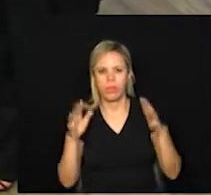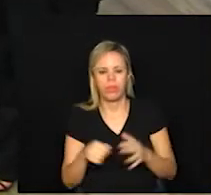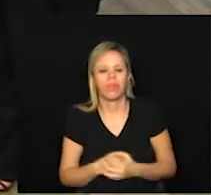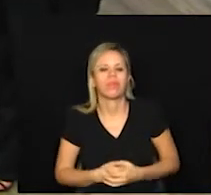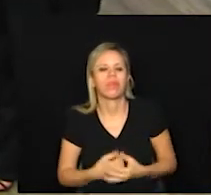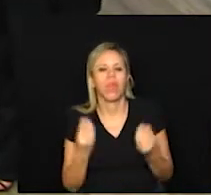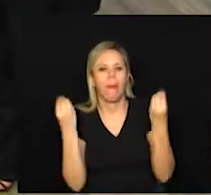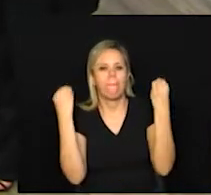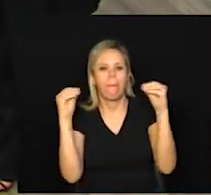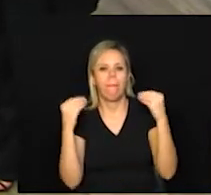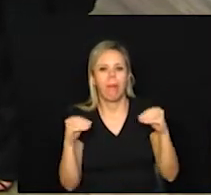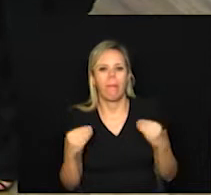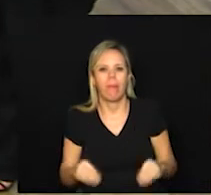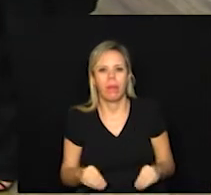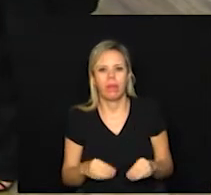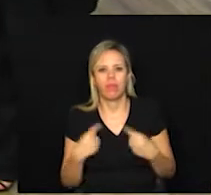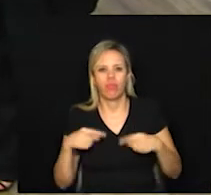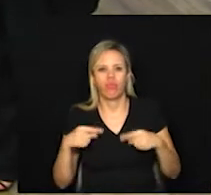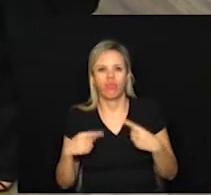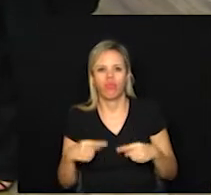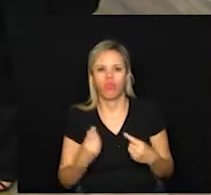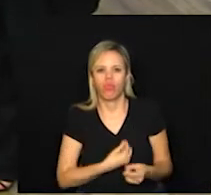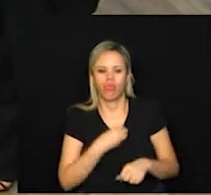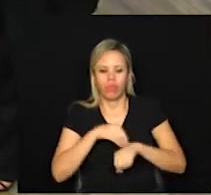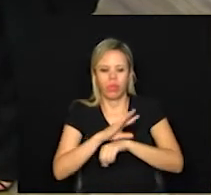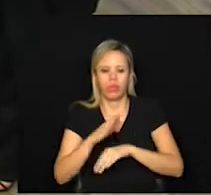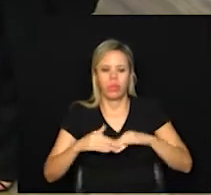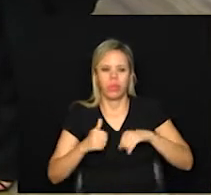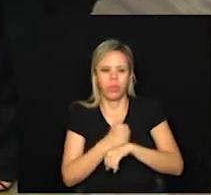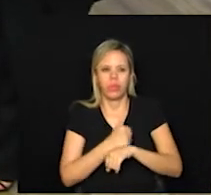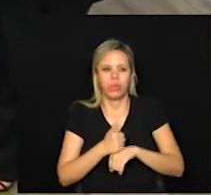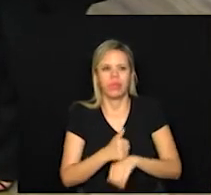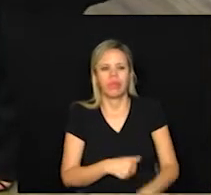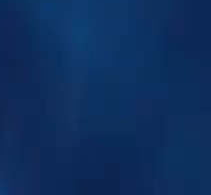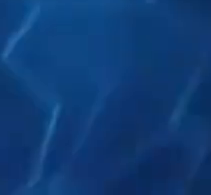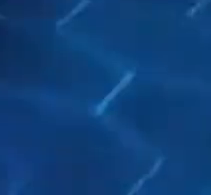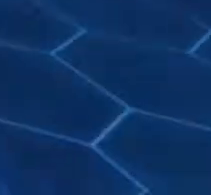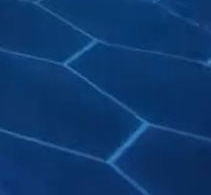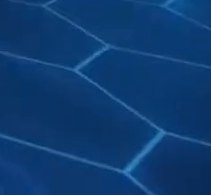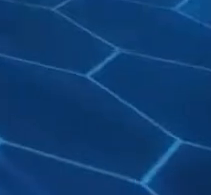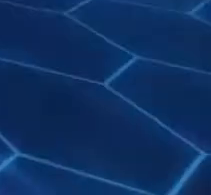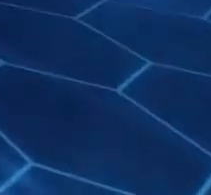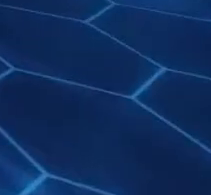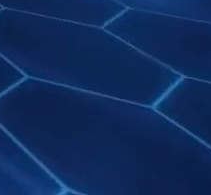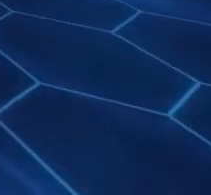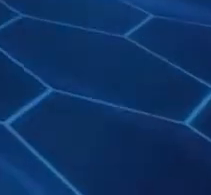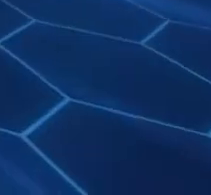colocando um pouquinho de música na vida desses profissionais. Exatamente.